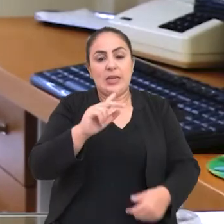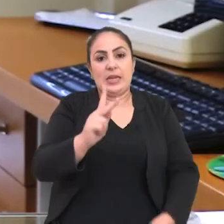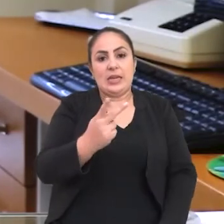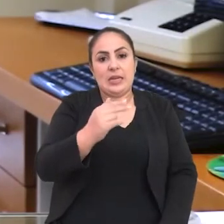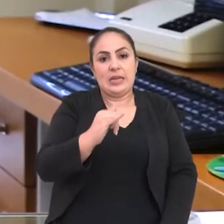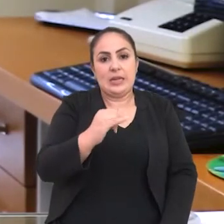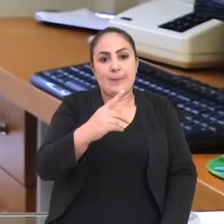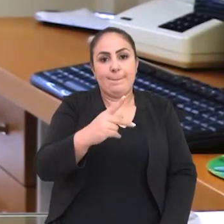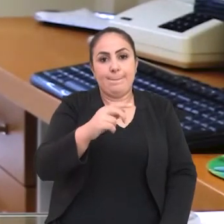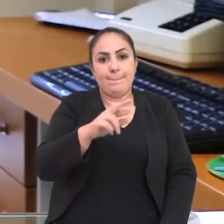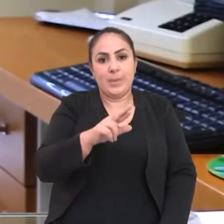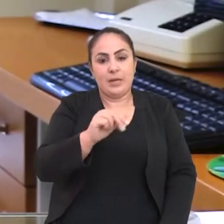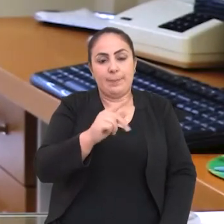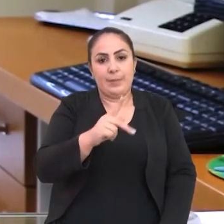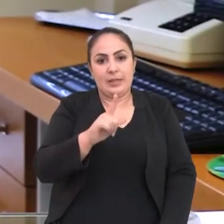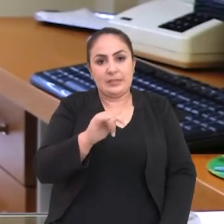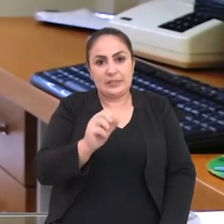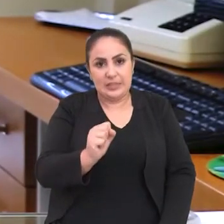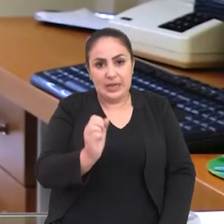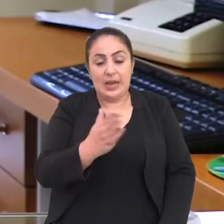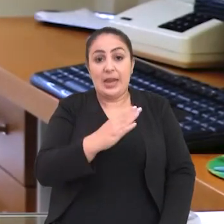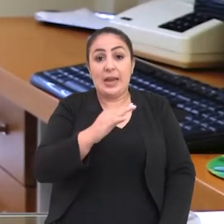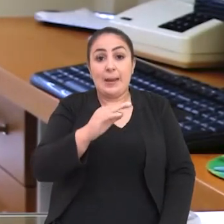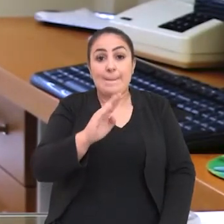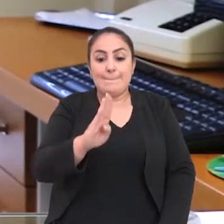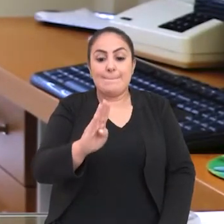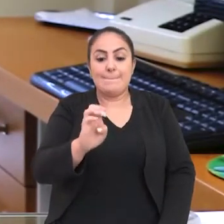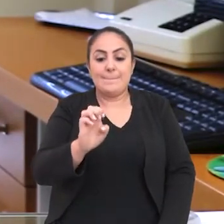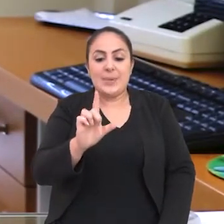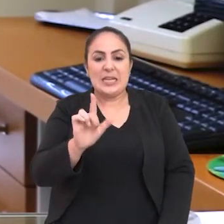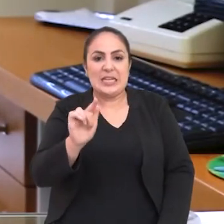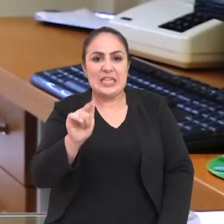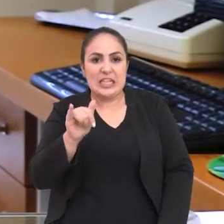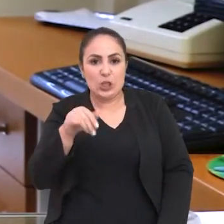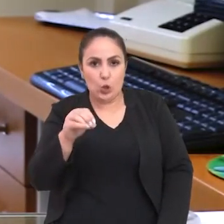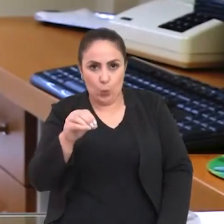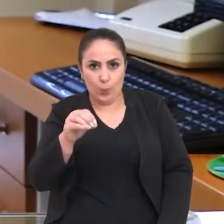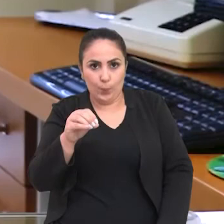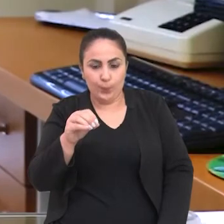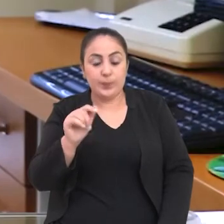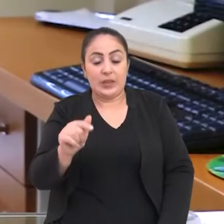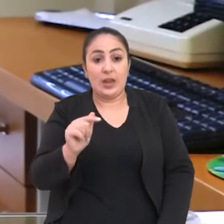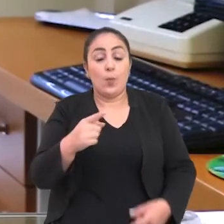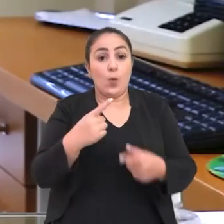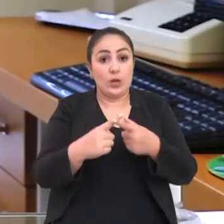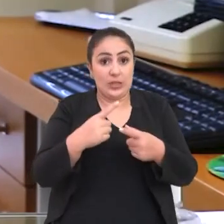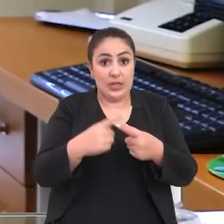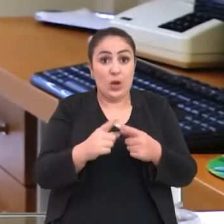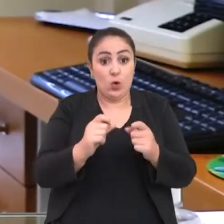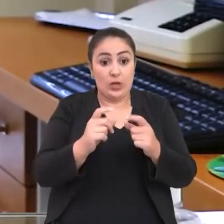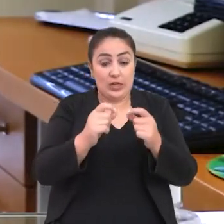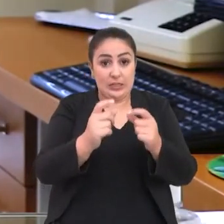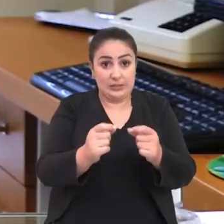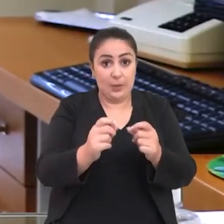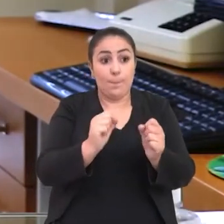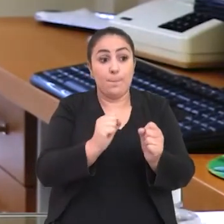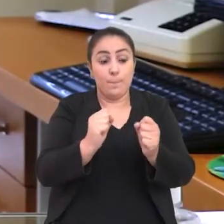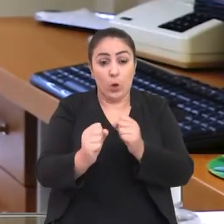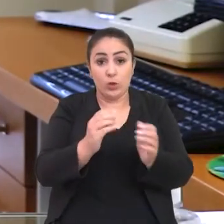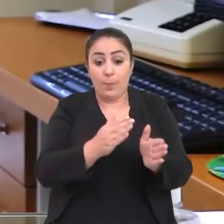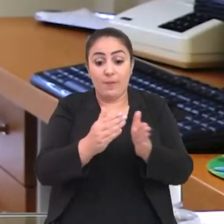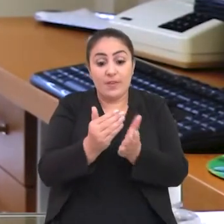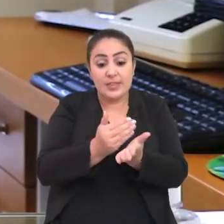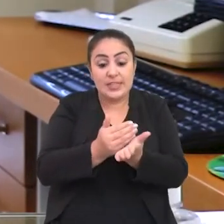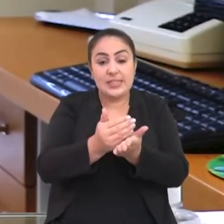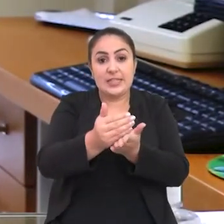vem da hiperplasia benigna da próstata, que é o crescimento benigno. Já que os tumores de